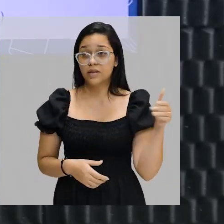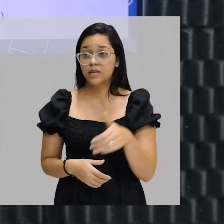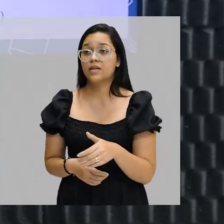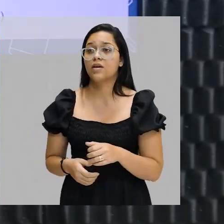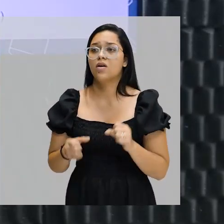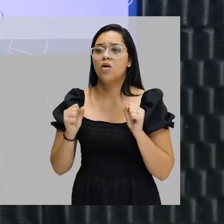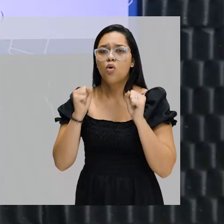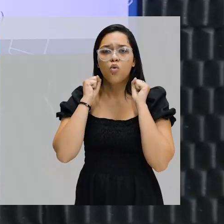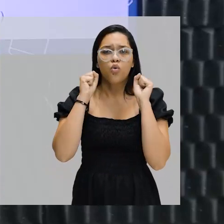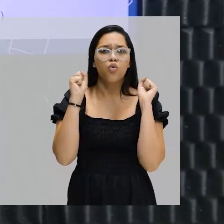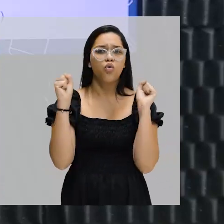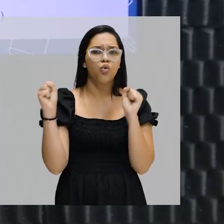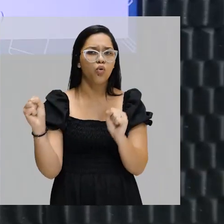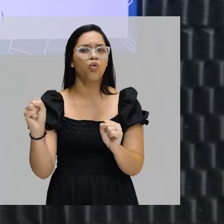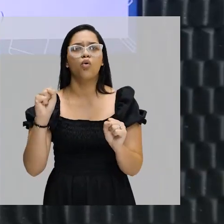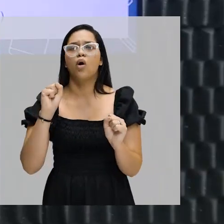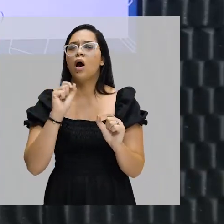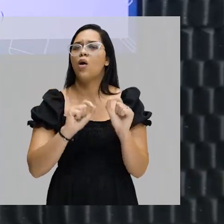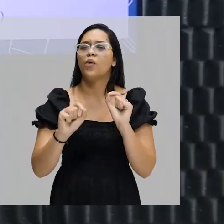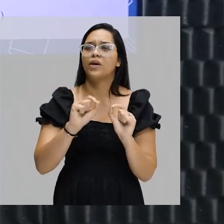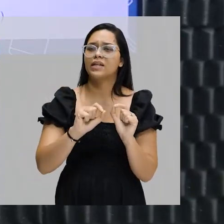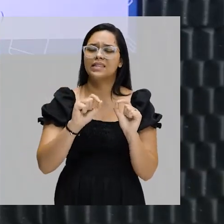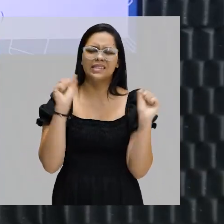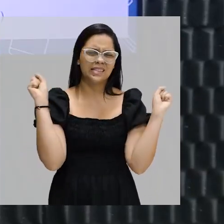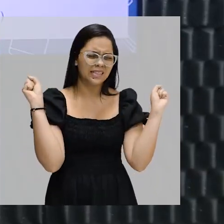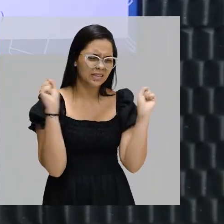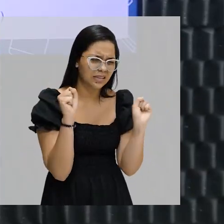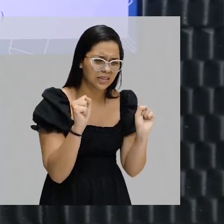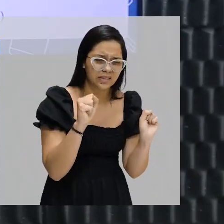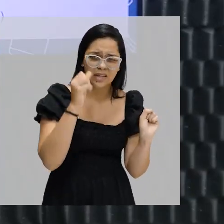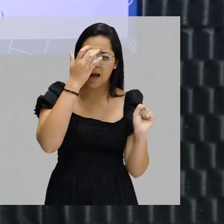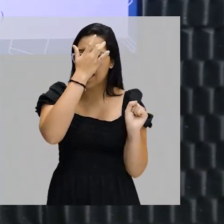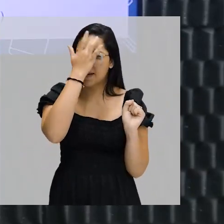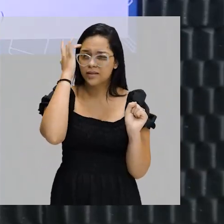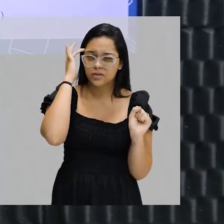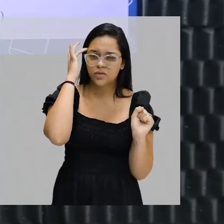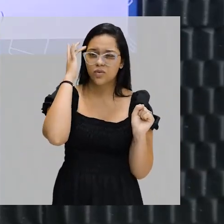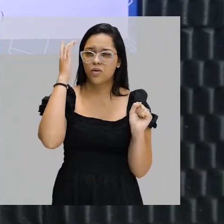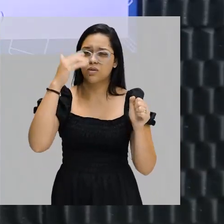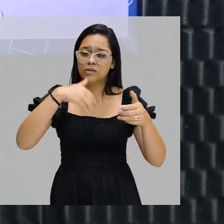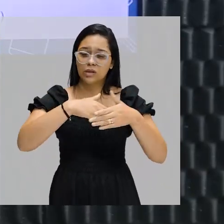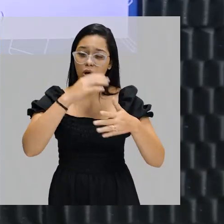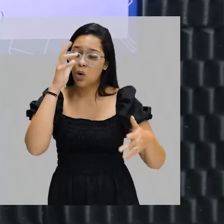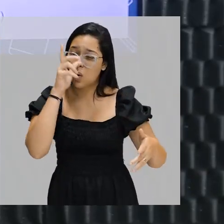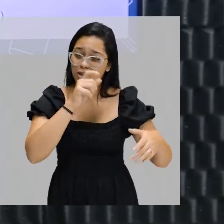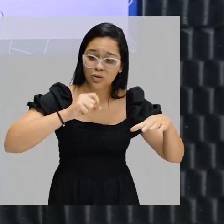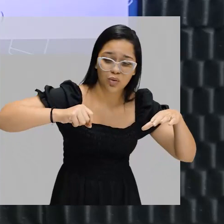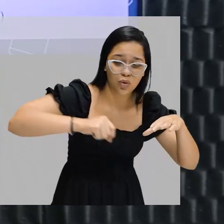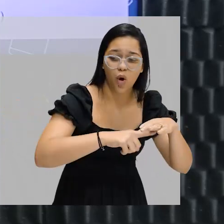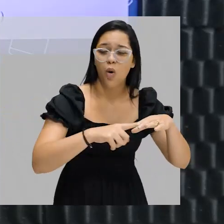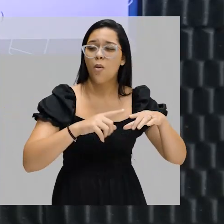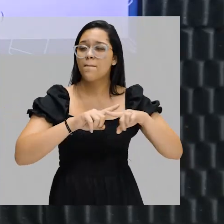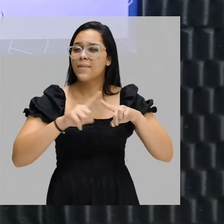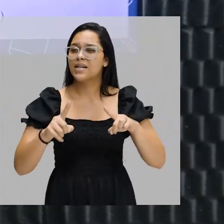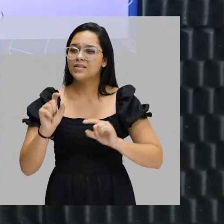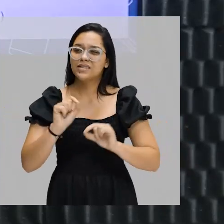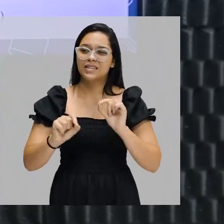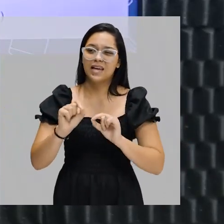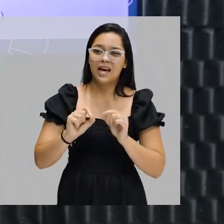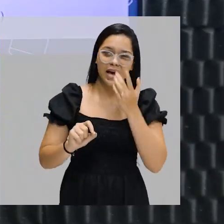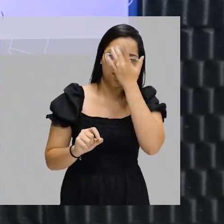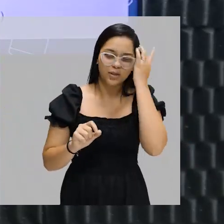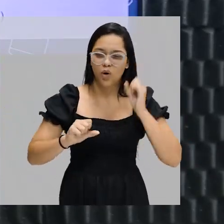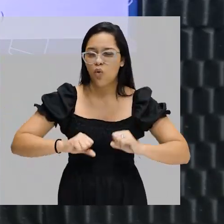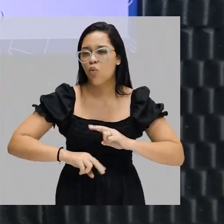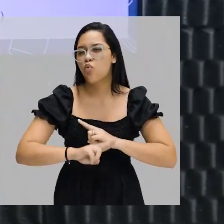né aquele uh quando cara o cara o jogador quase faz o gol mas não faz E aí o estádio